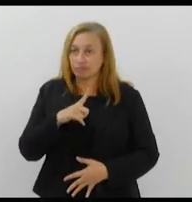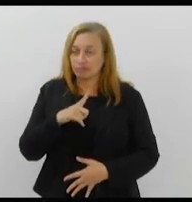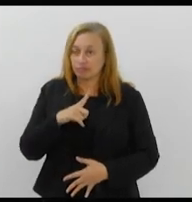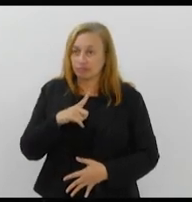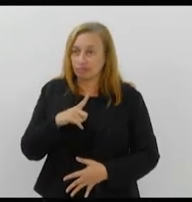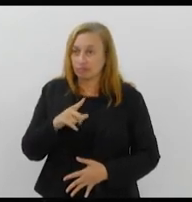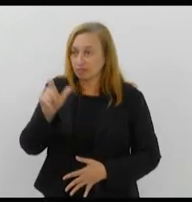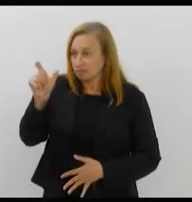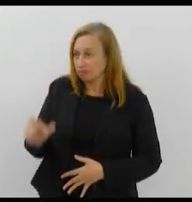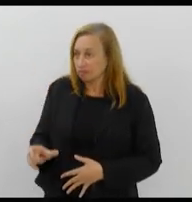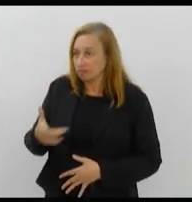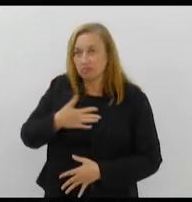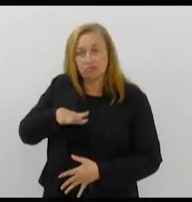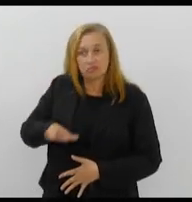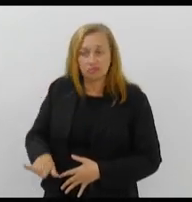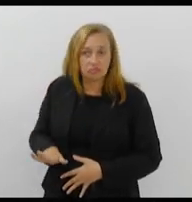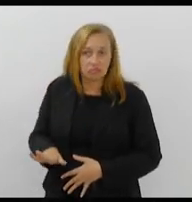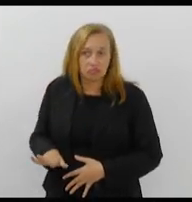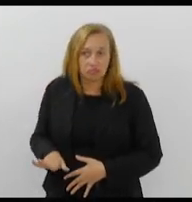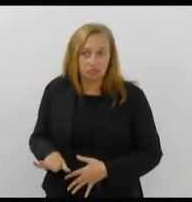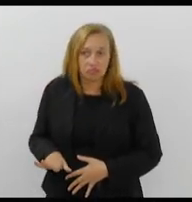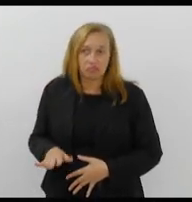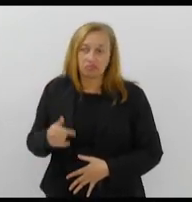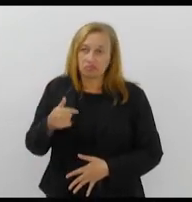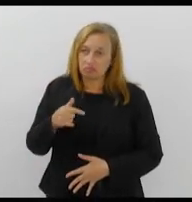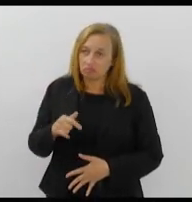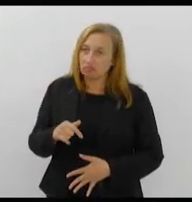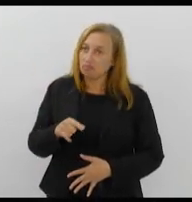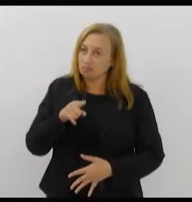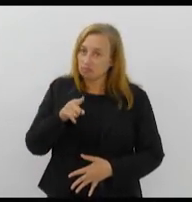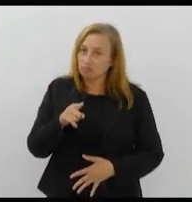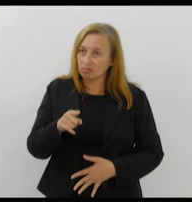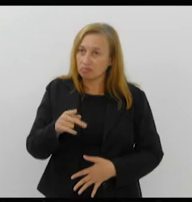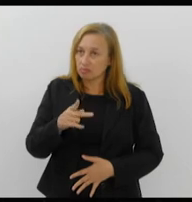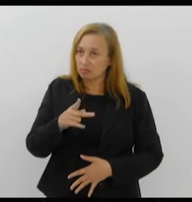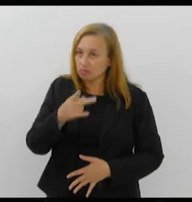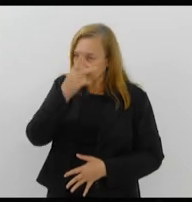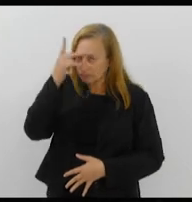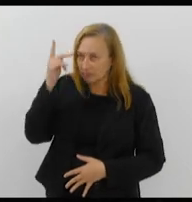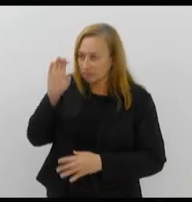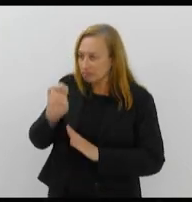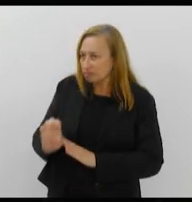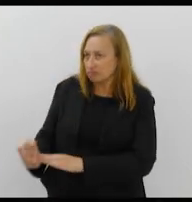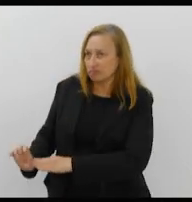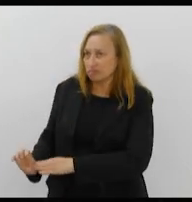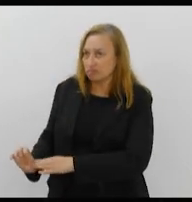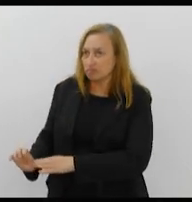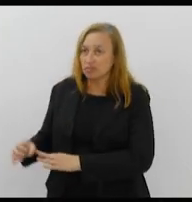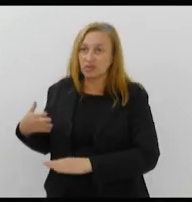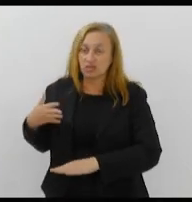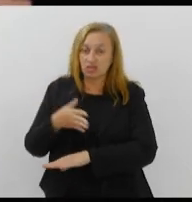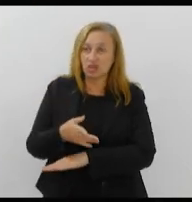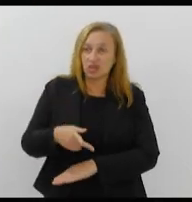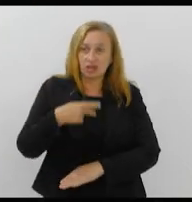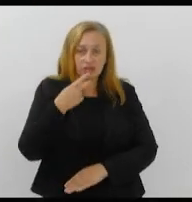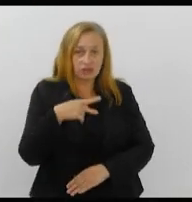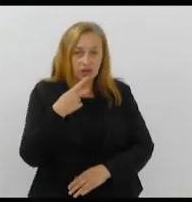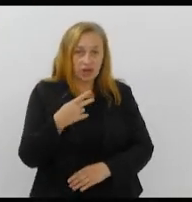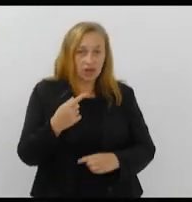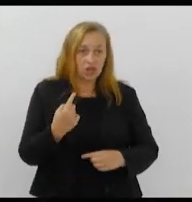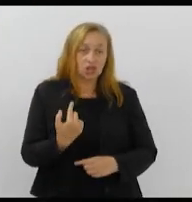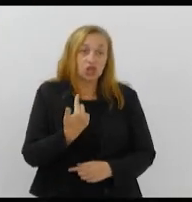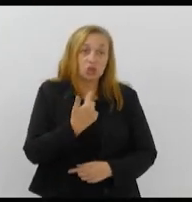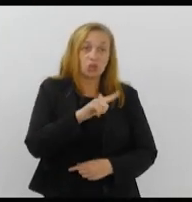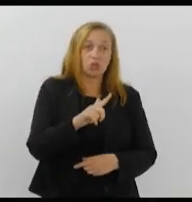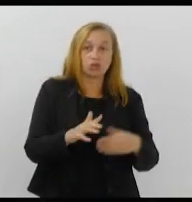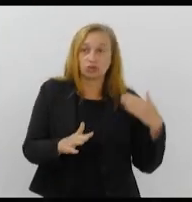política, você é uma pessoa claramente de esquerda. Se você chega aqui e fala que o outro lado é